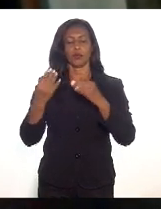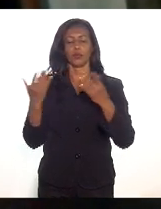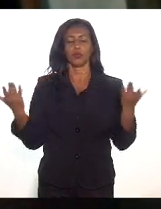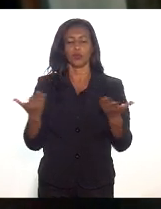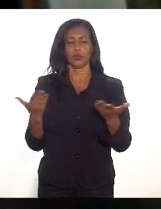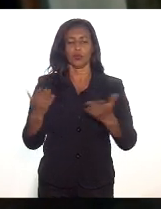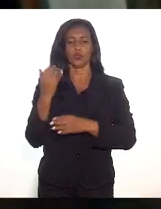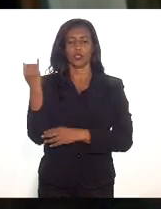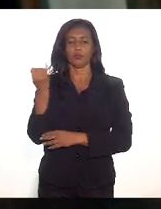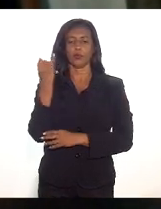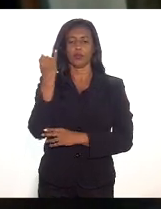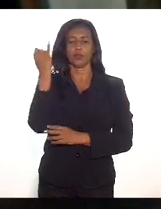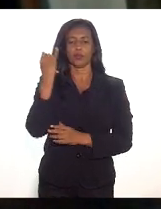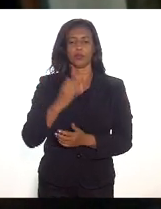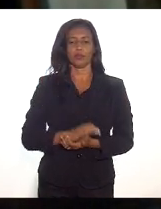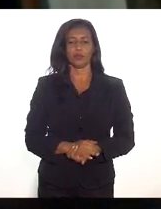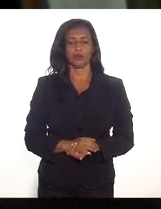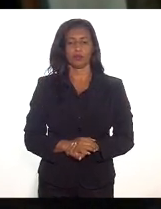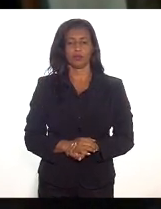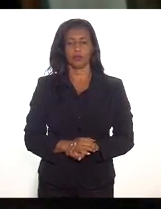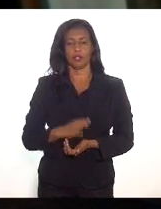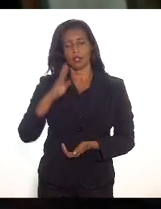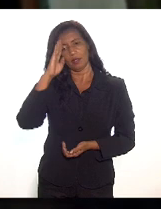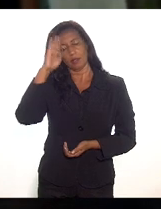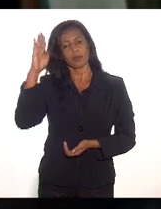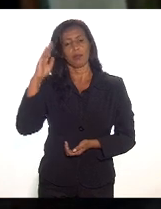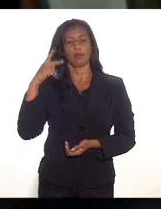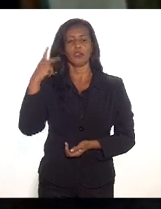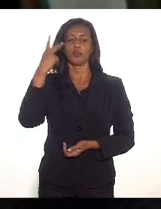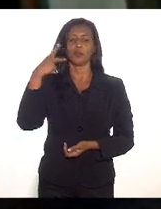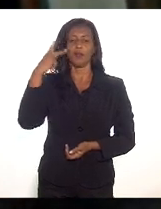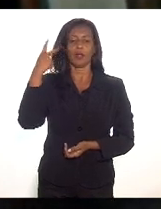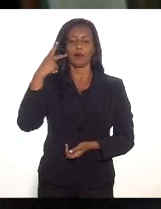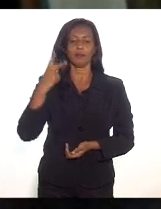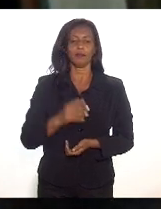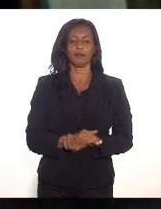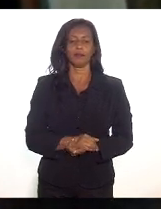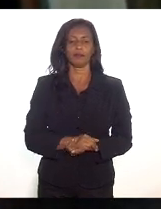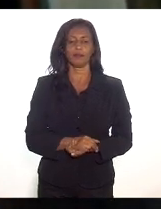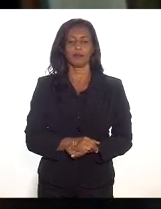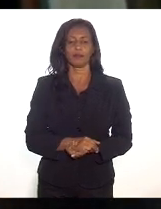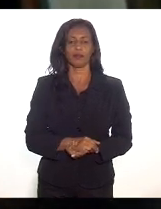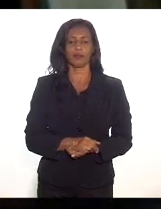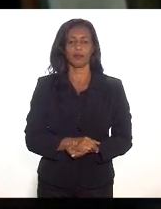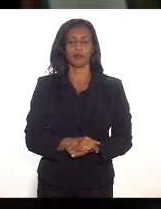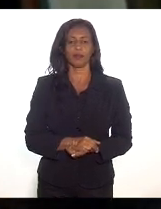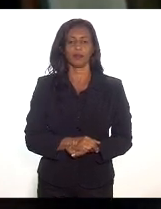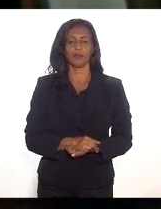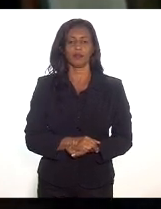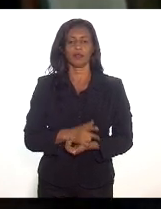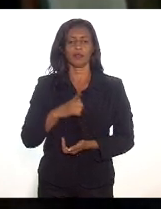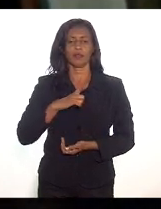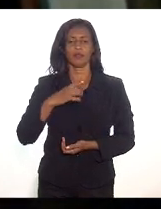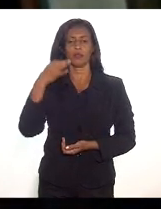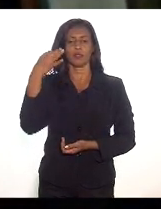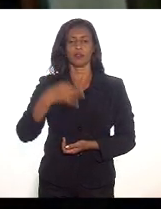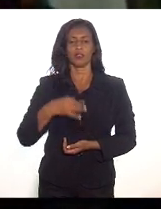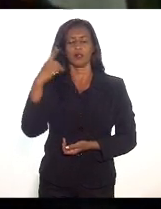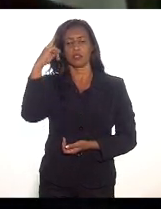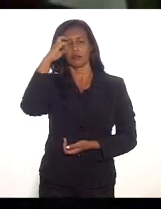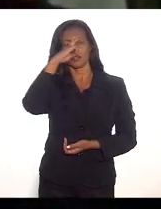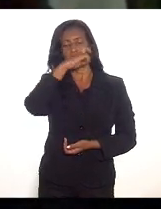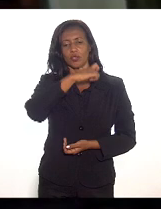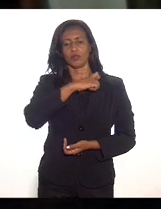importante para todos nós, principalmente para o parlamento que fez o debate, né? E tenho certeza que vai ser